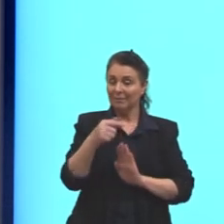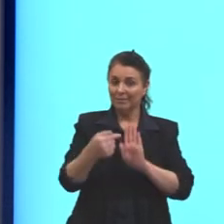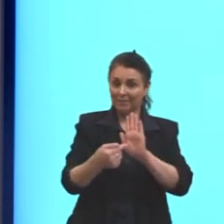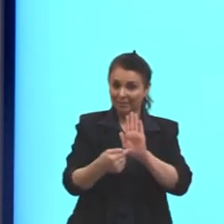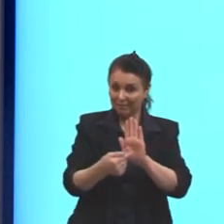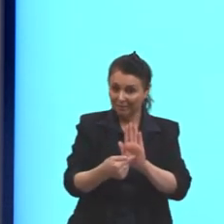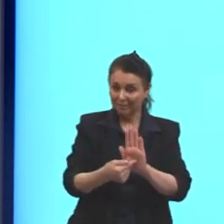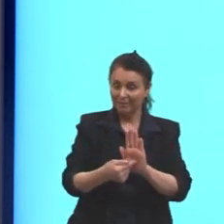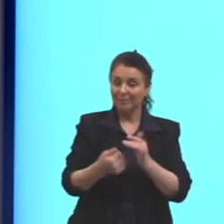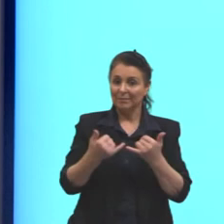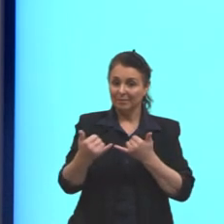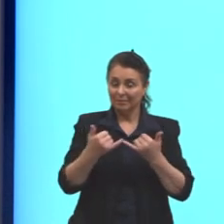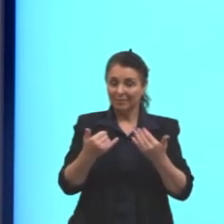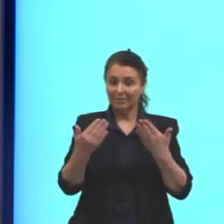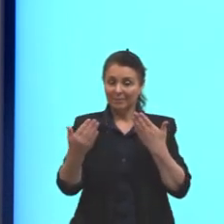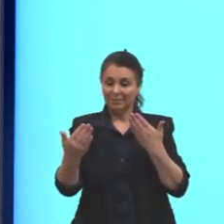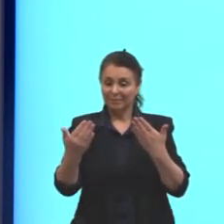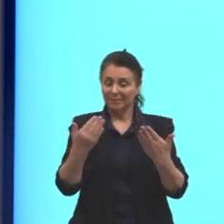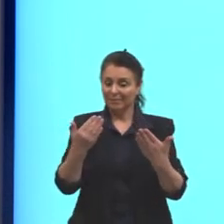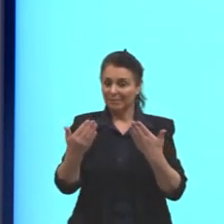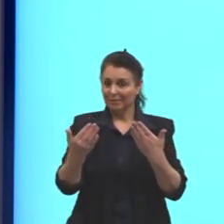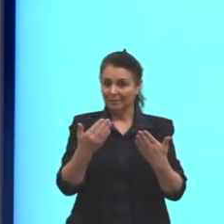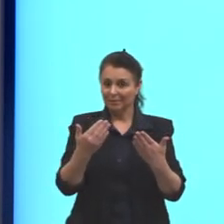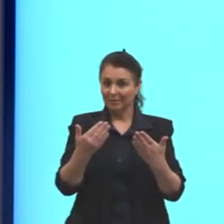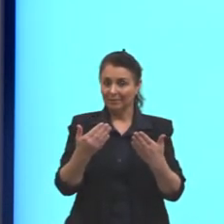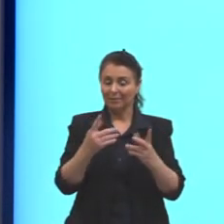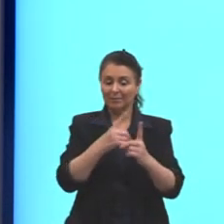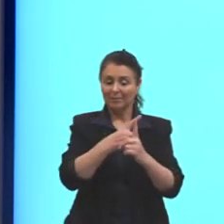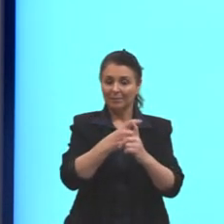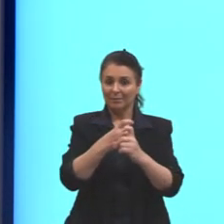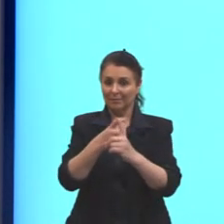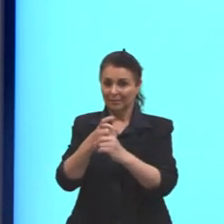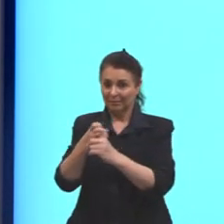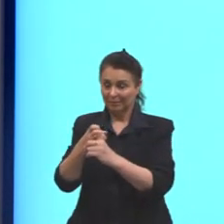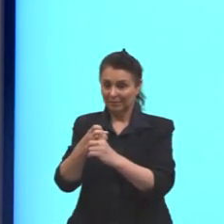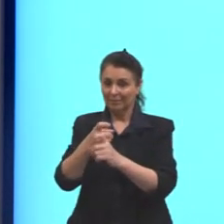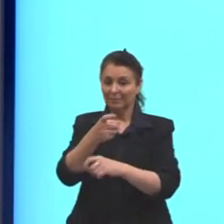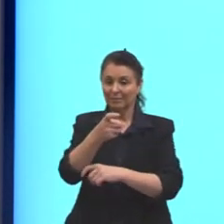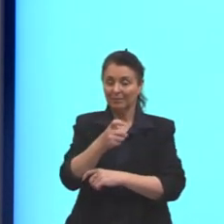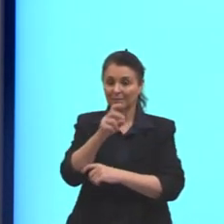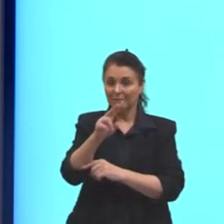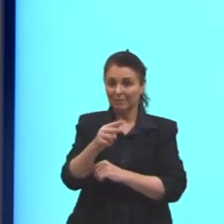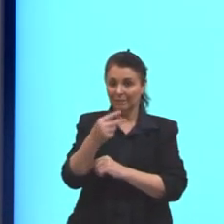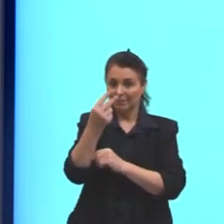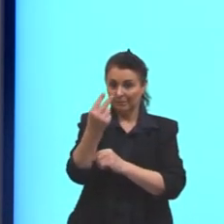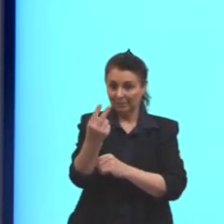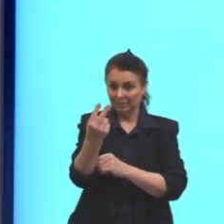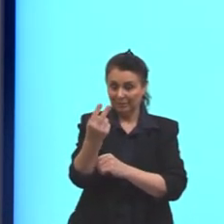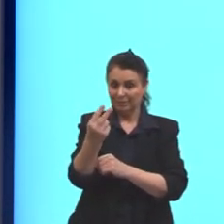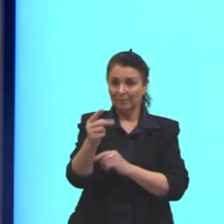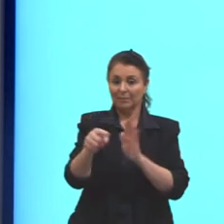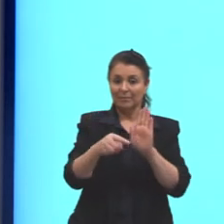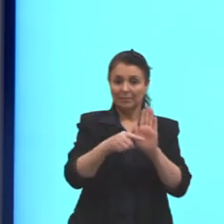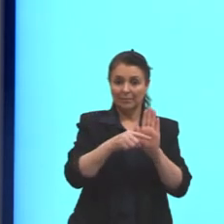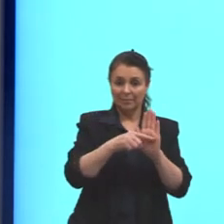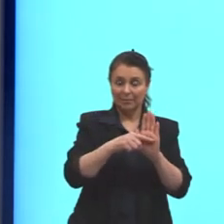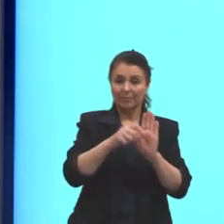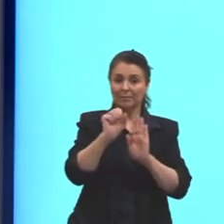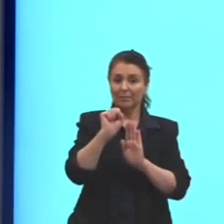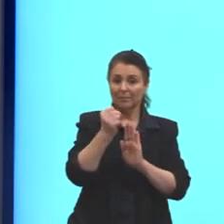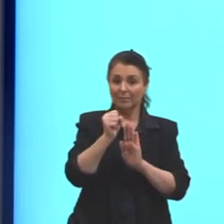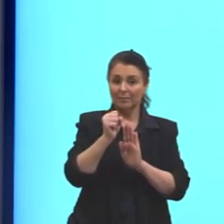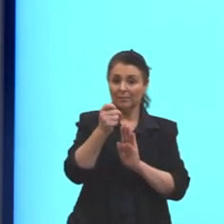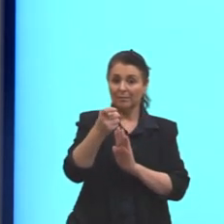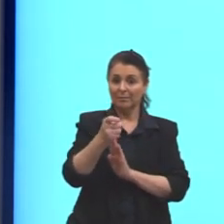exemplo pra gente analisar e nós temos o polinômio x ao quadrado menos oito x y